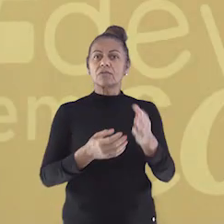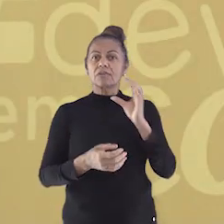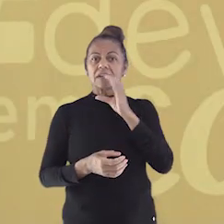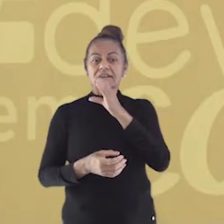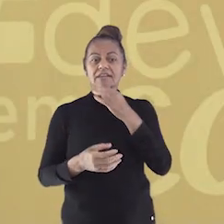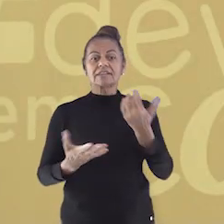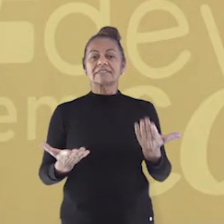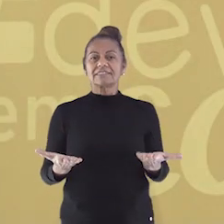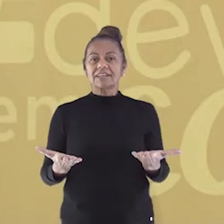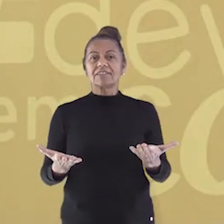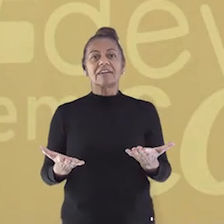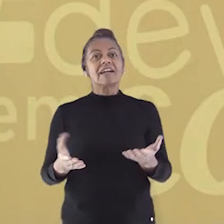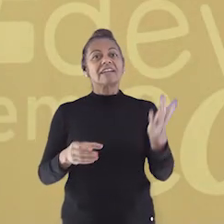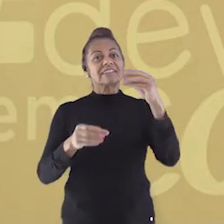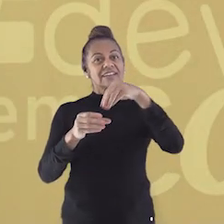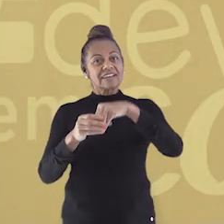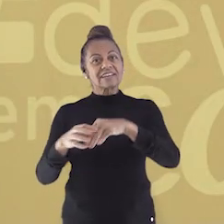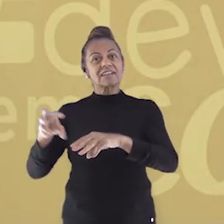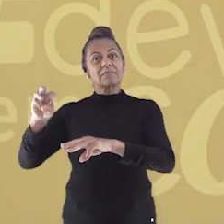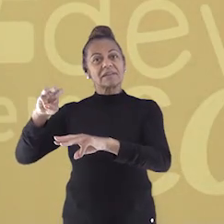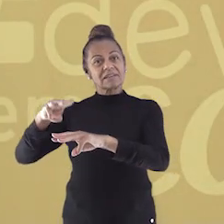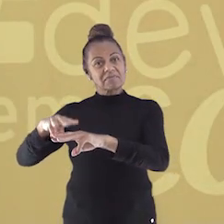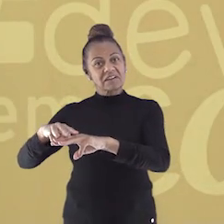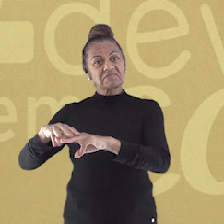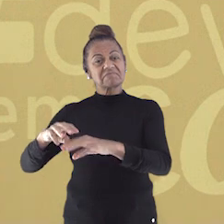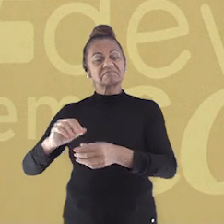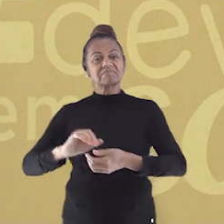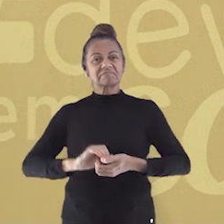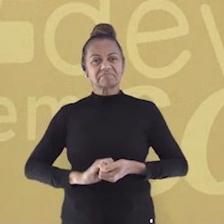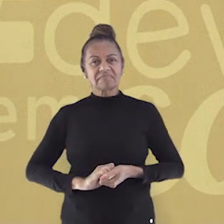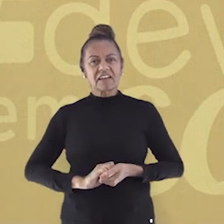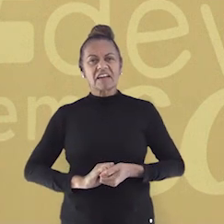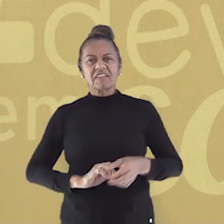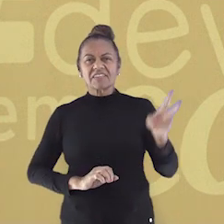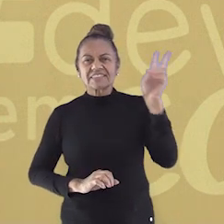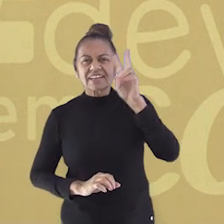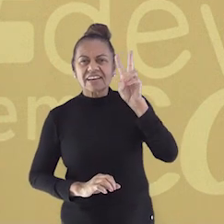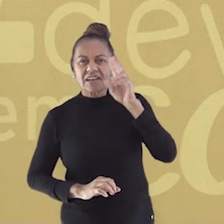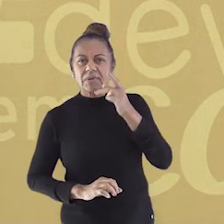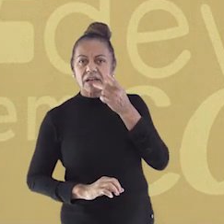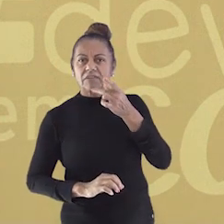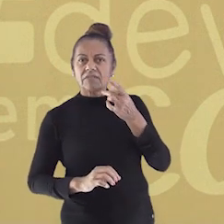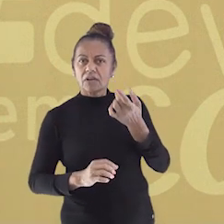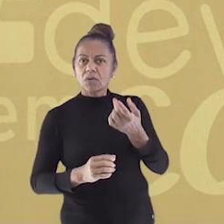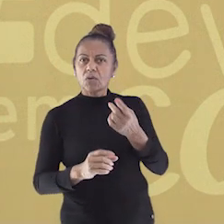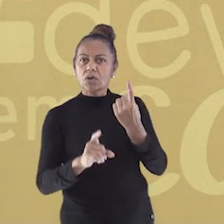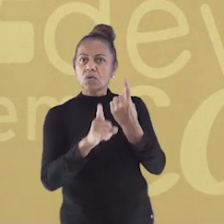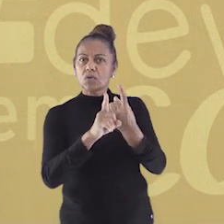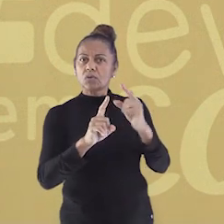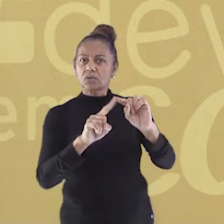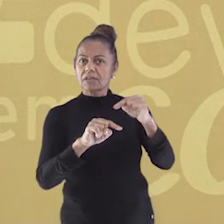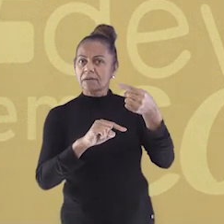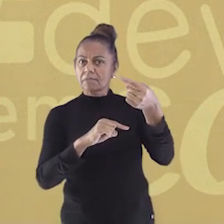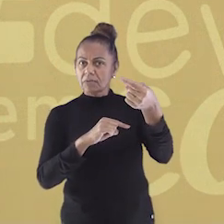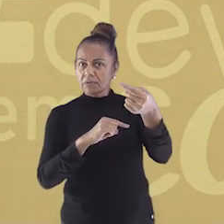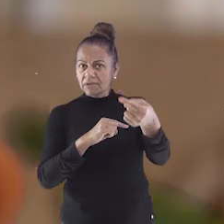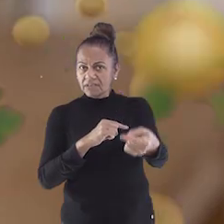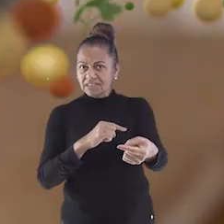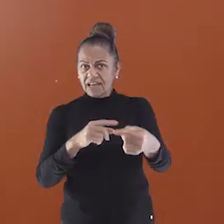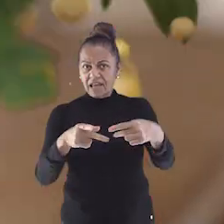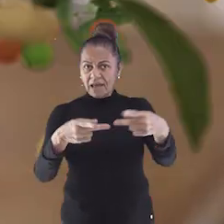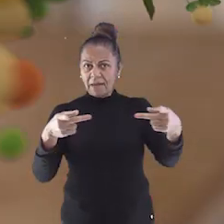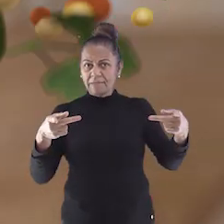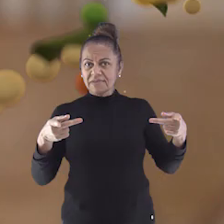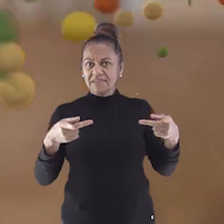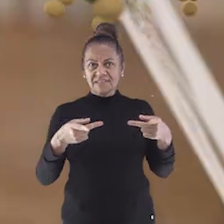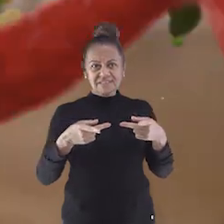Você lembra que ela disse que iria fazer uma pizza de pão de forma? Então, vamos lá para conferir?